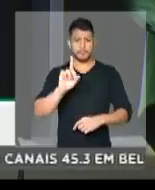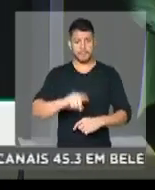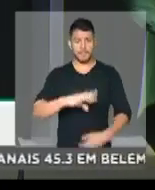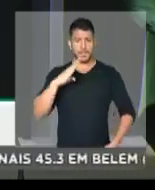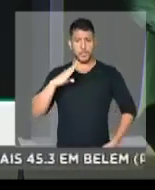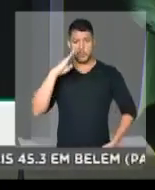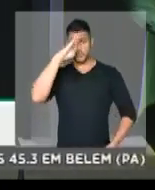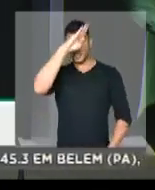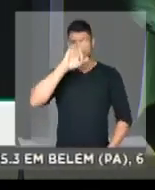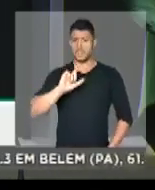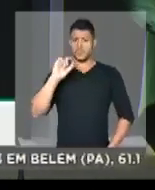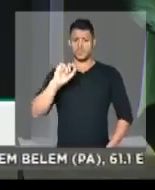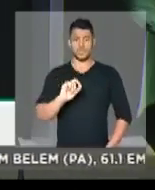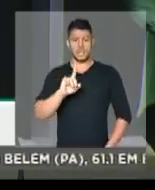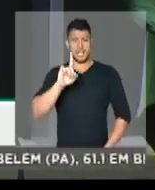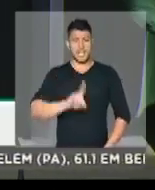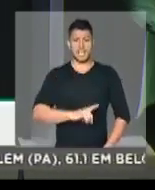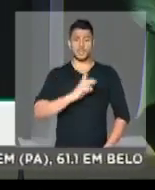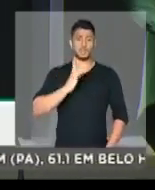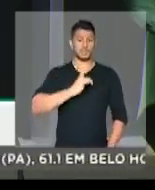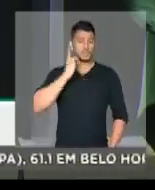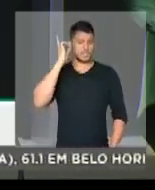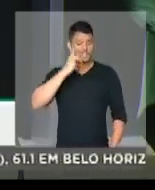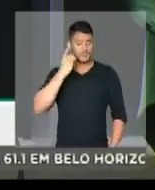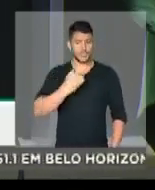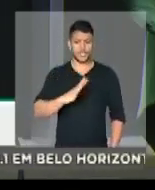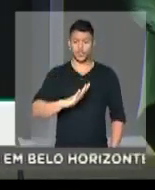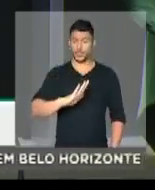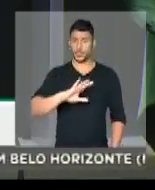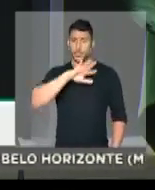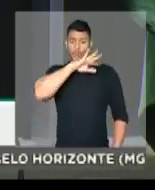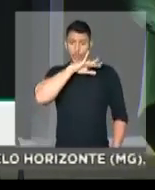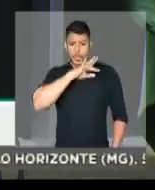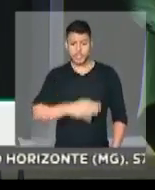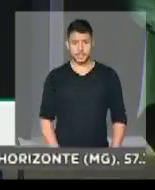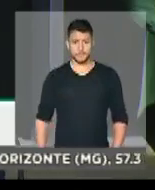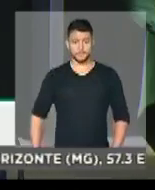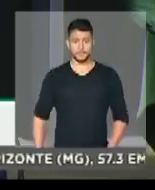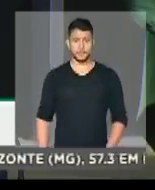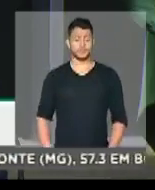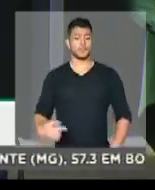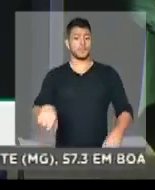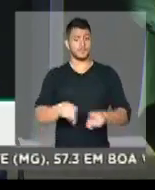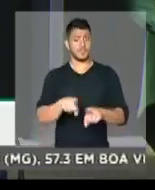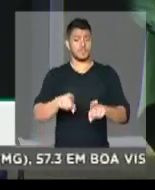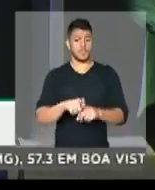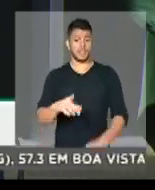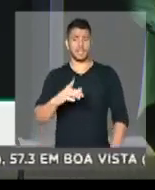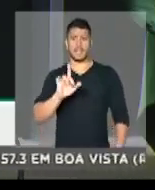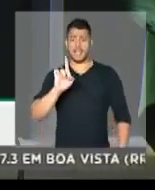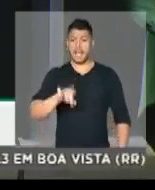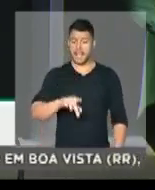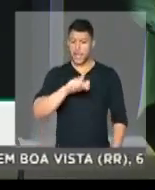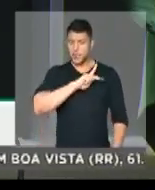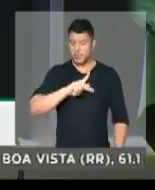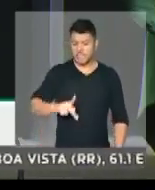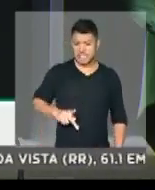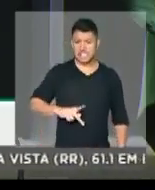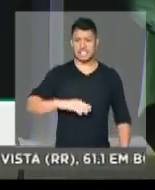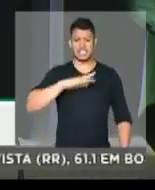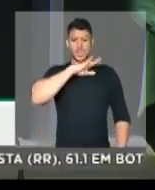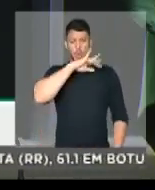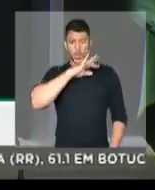um Bolsonaro que foi um péssimo deputado e que tem sido um péssimo presidente da República, que